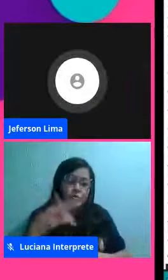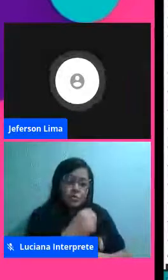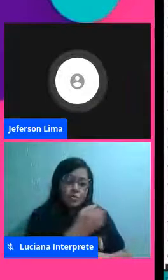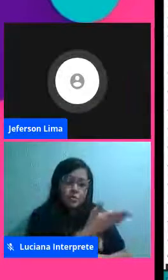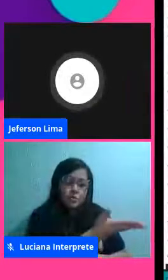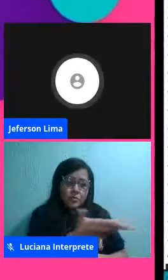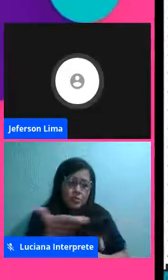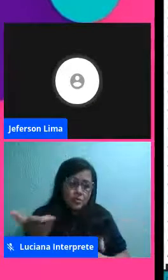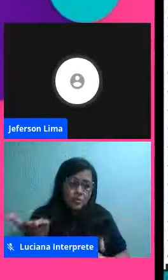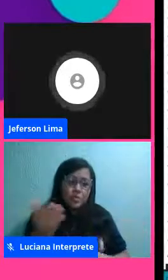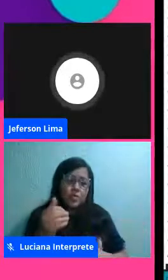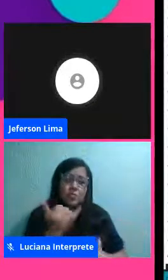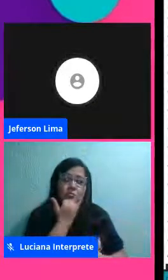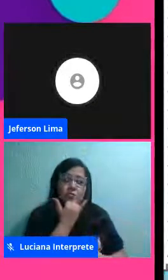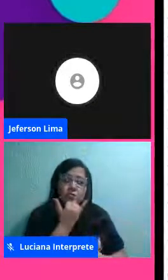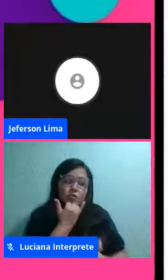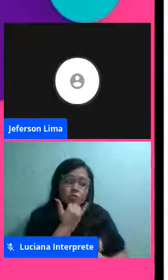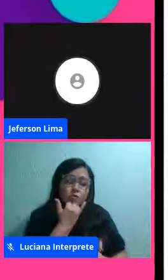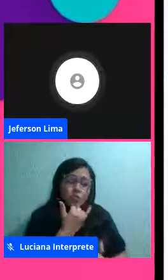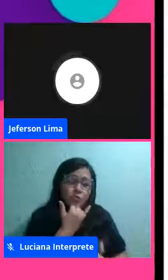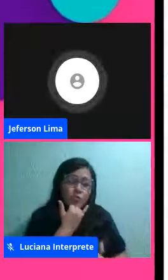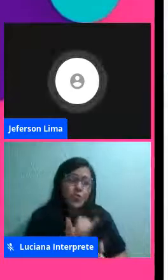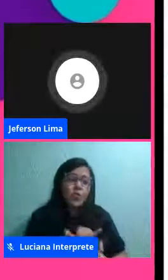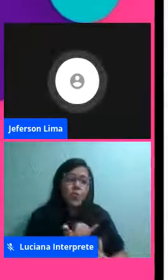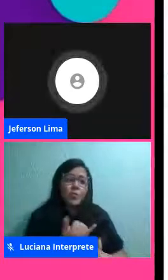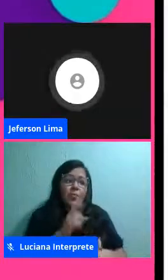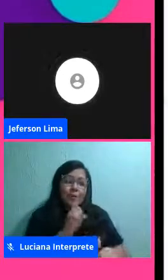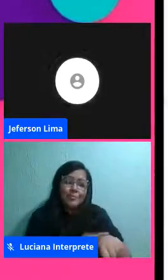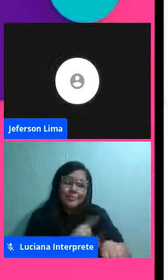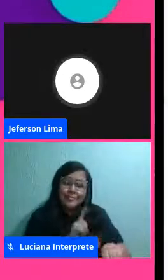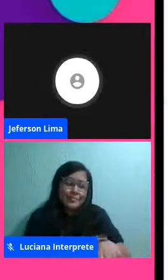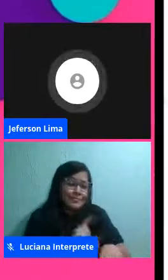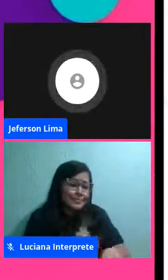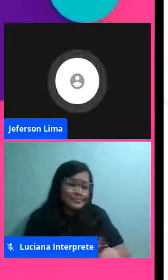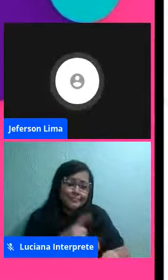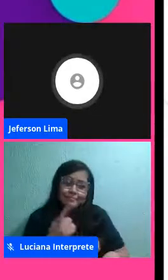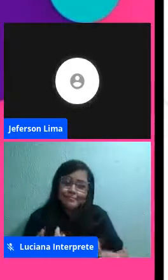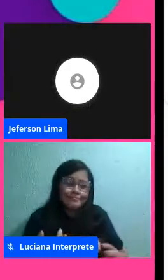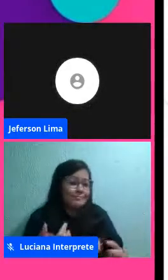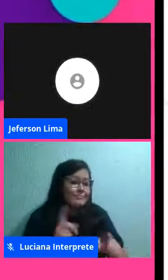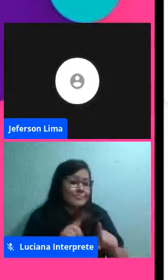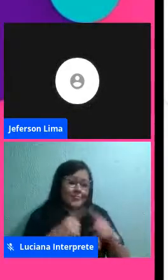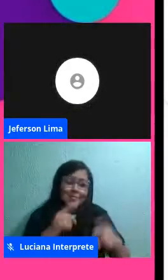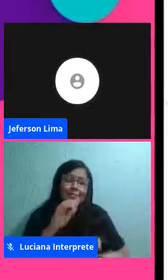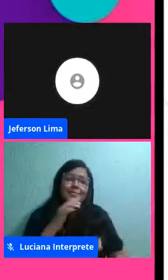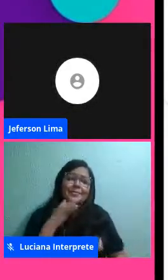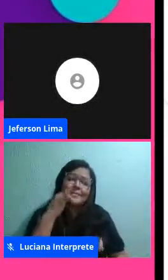Peço já desculpas por não ter tido tempo hábil aí. E até uma próxima.